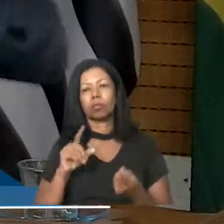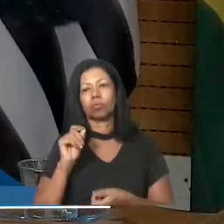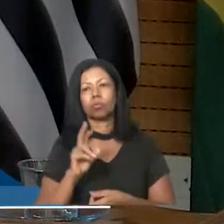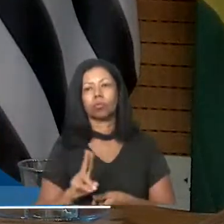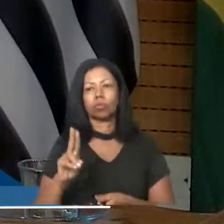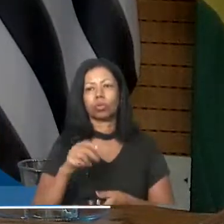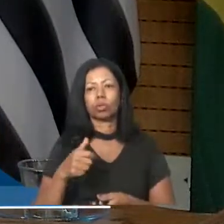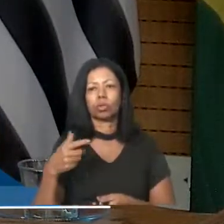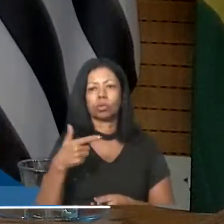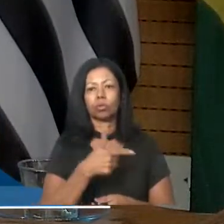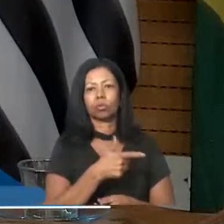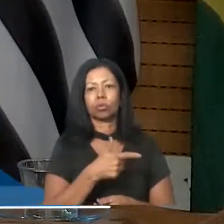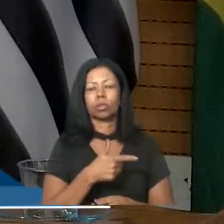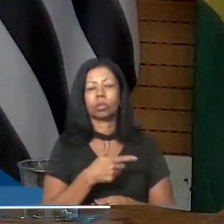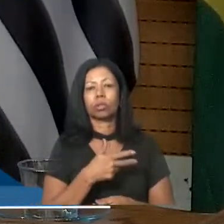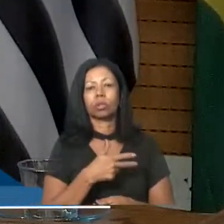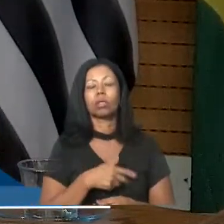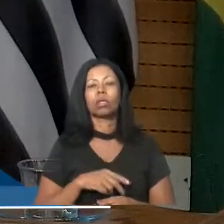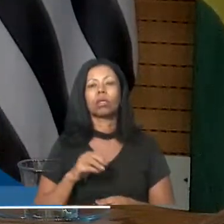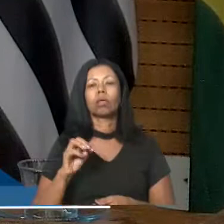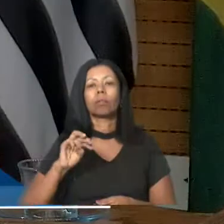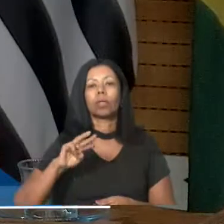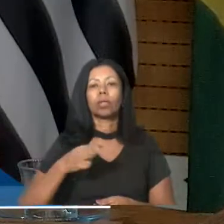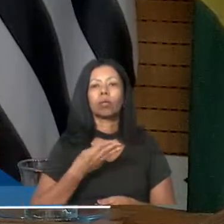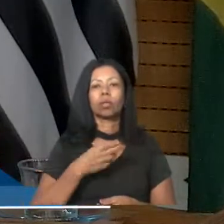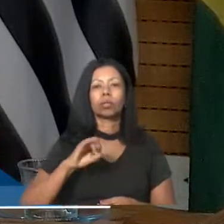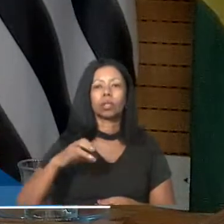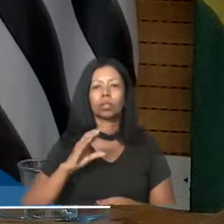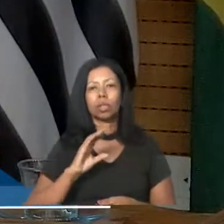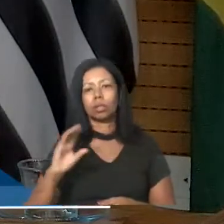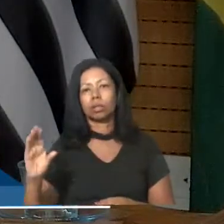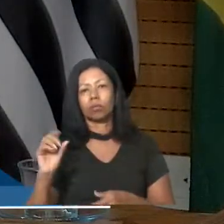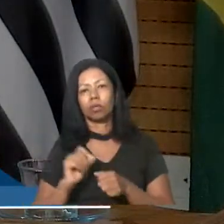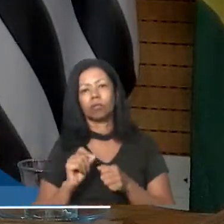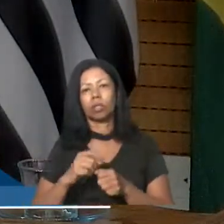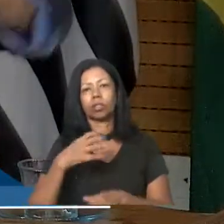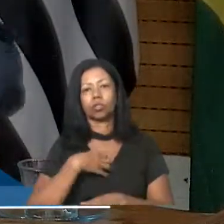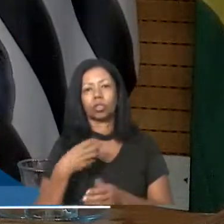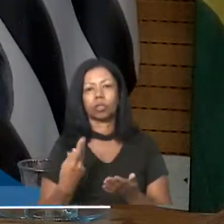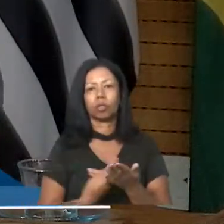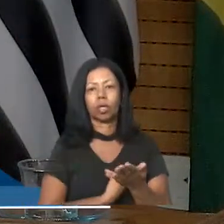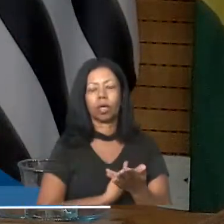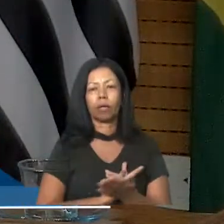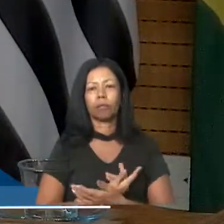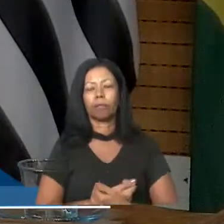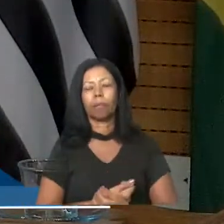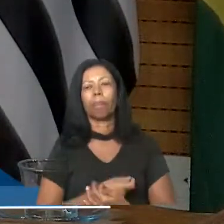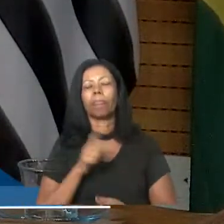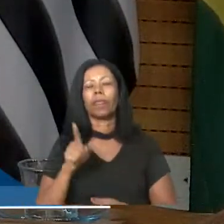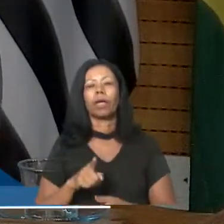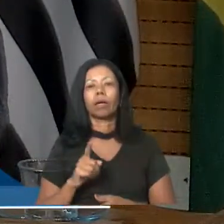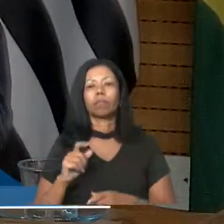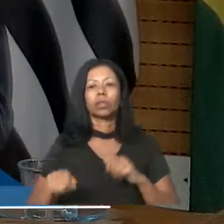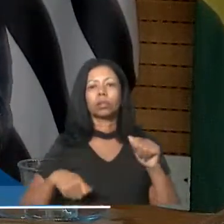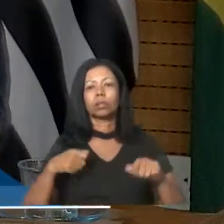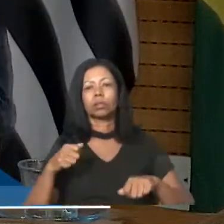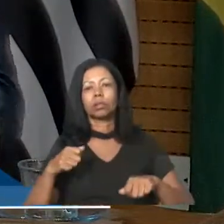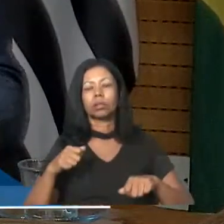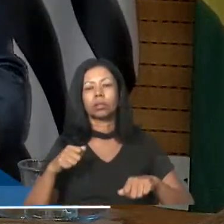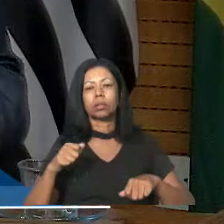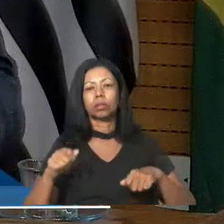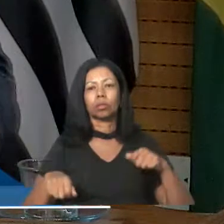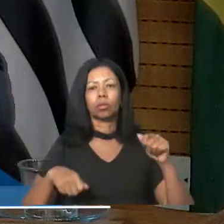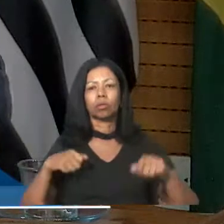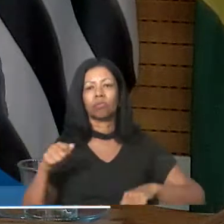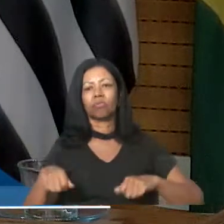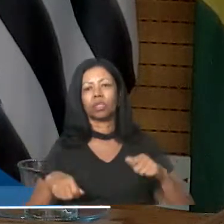de 12 milhões, de 20 milhões no casqueiro que foi feito de forma errada, é o gasto de uma ciclovia que foi feito de forma errada que